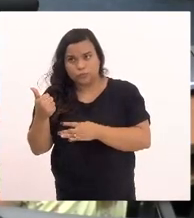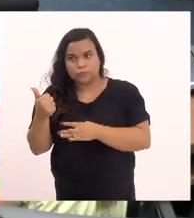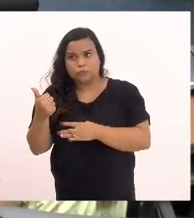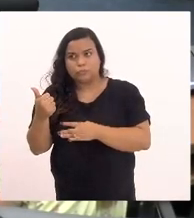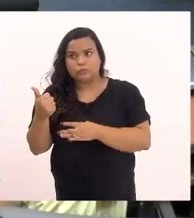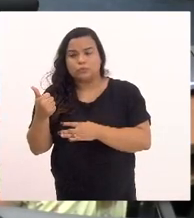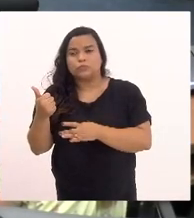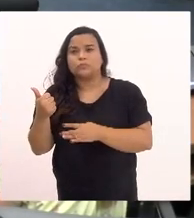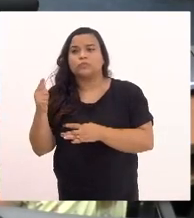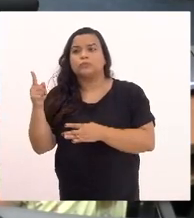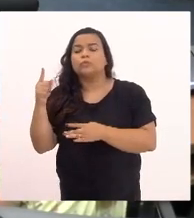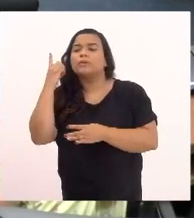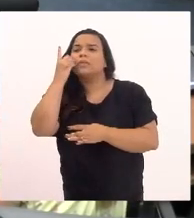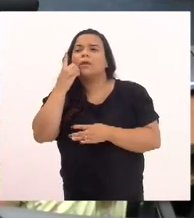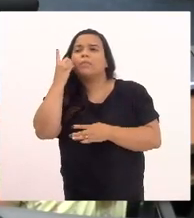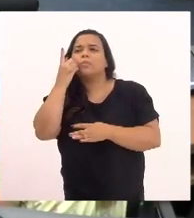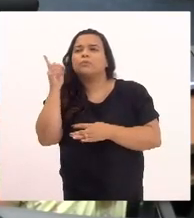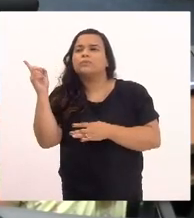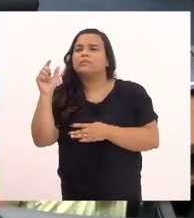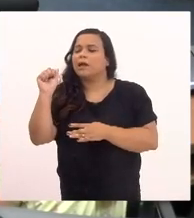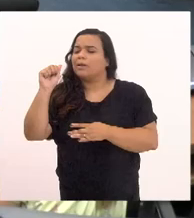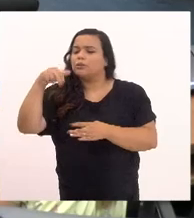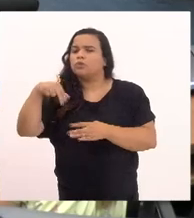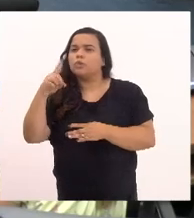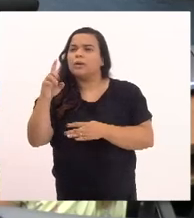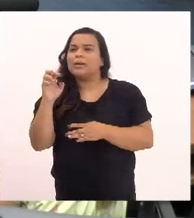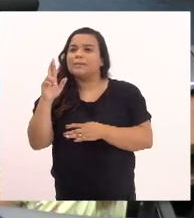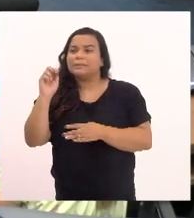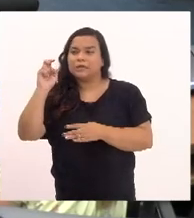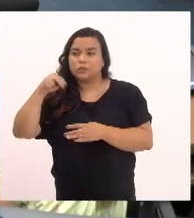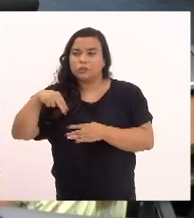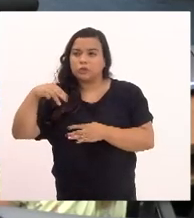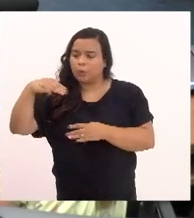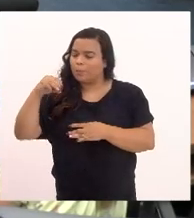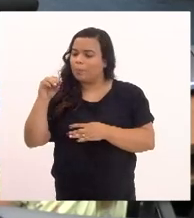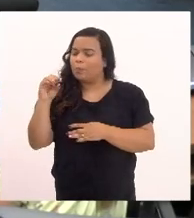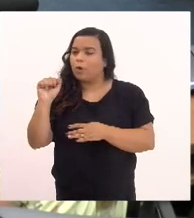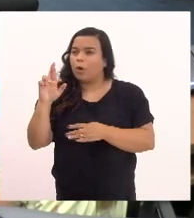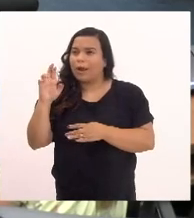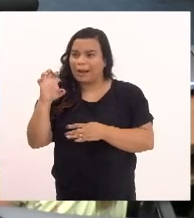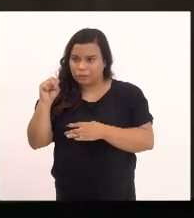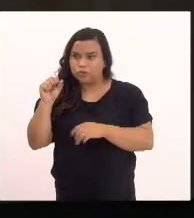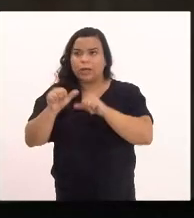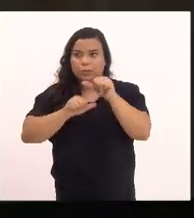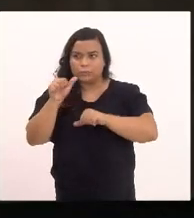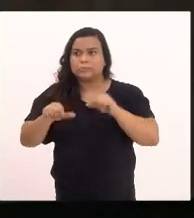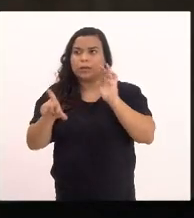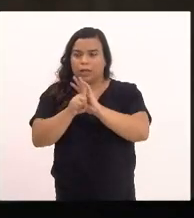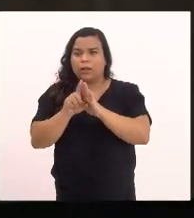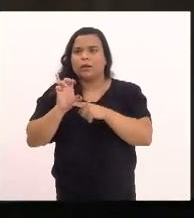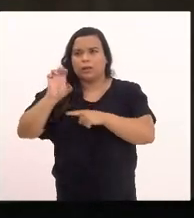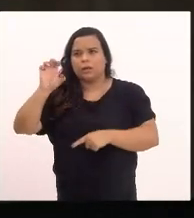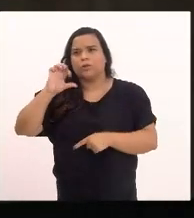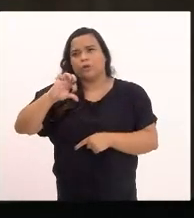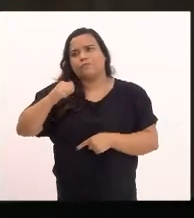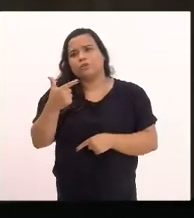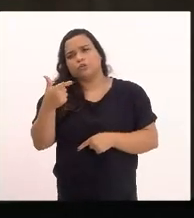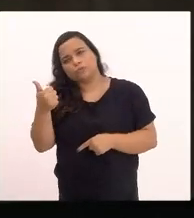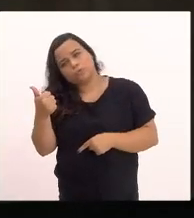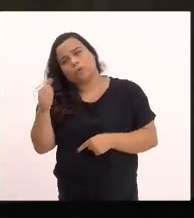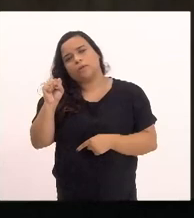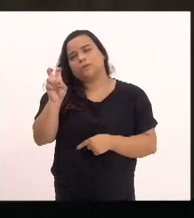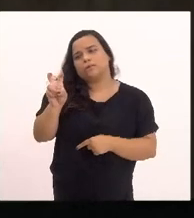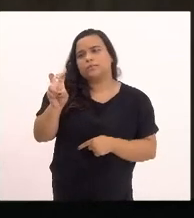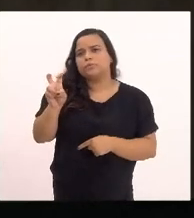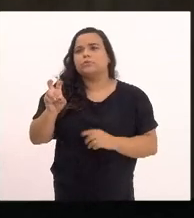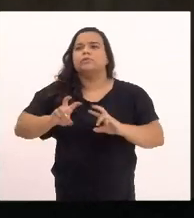do nobre deputado Anderson Moraes, que altera a Lei Estadual 921, de 85, que